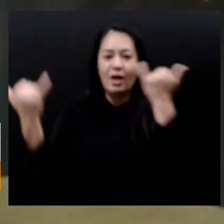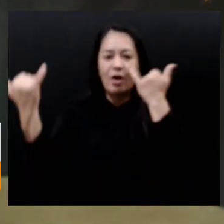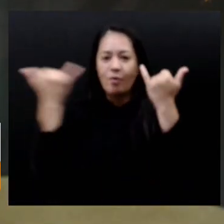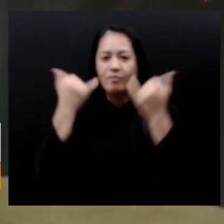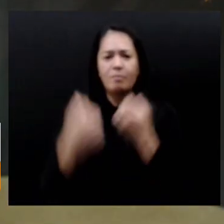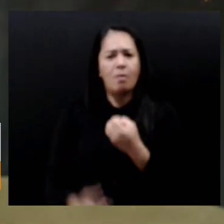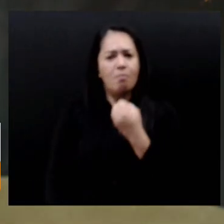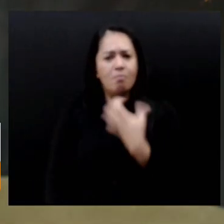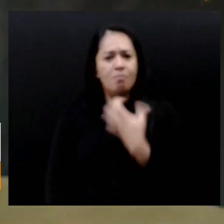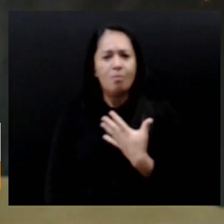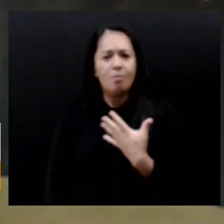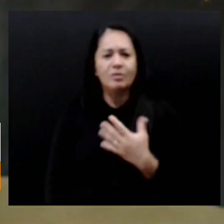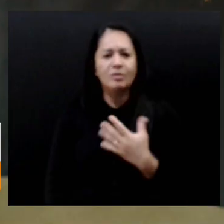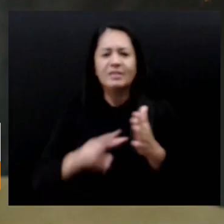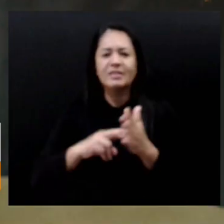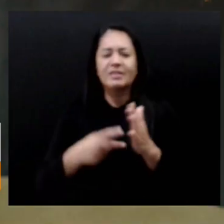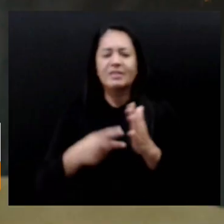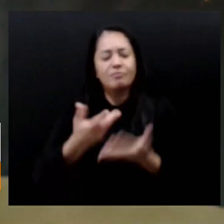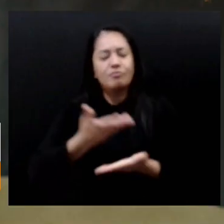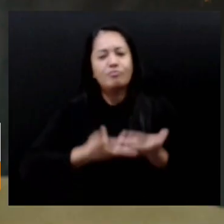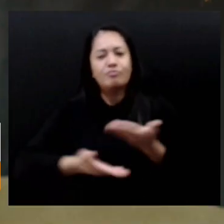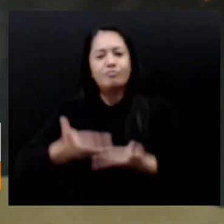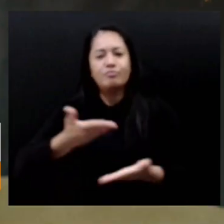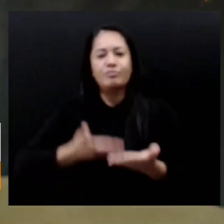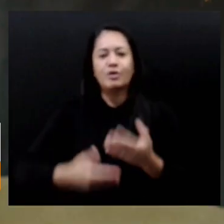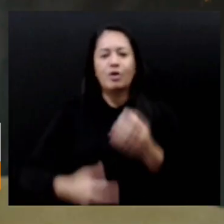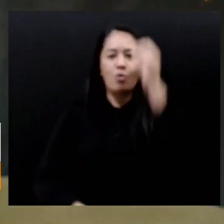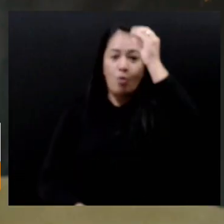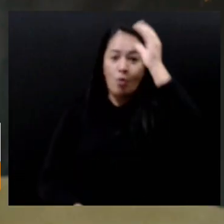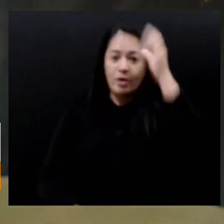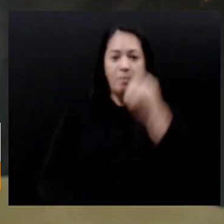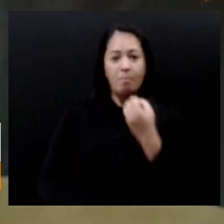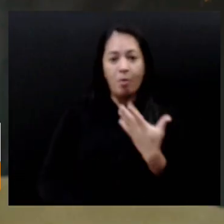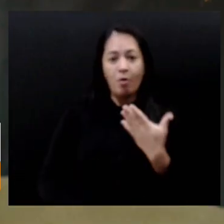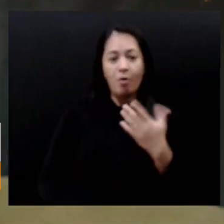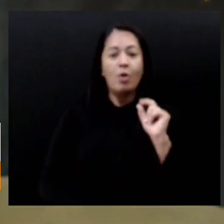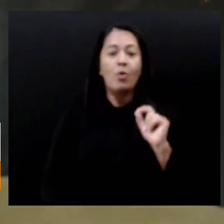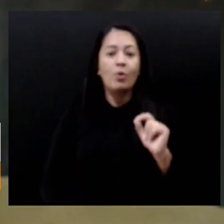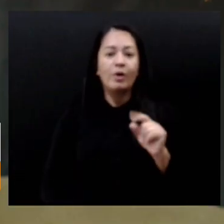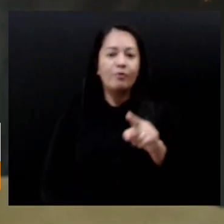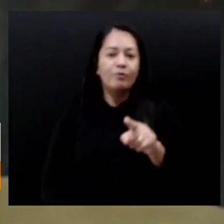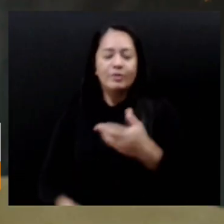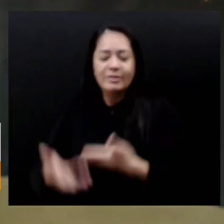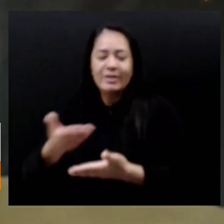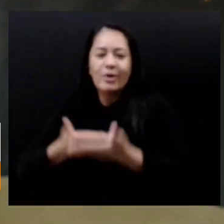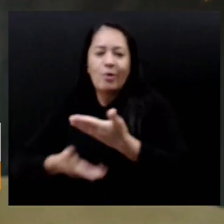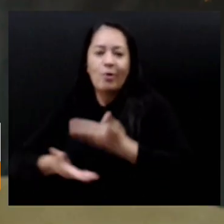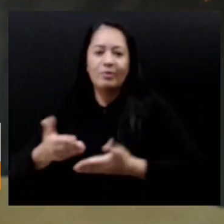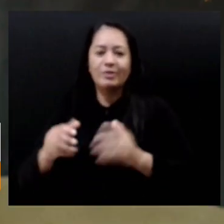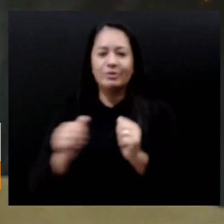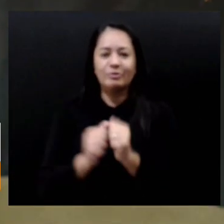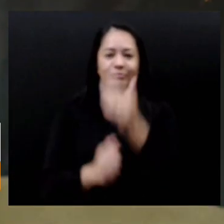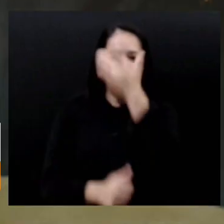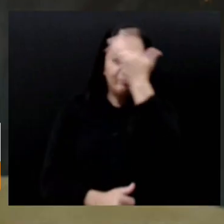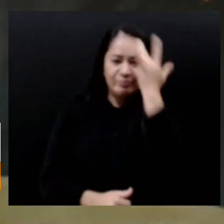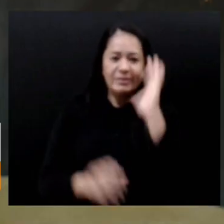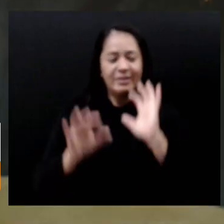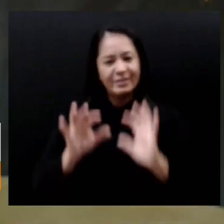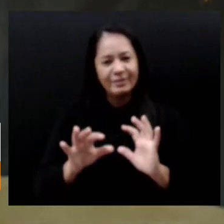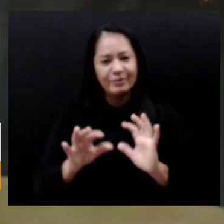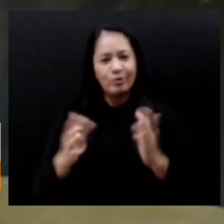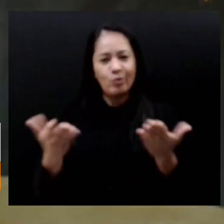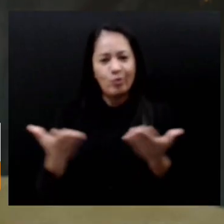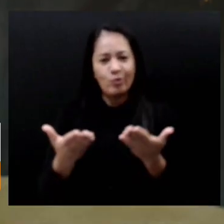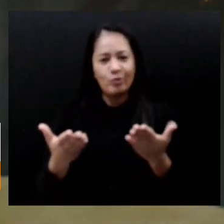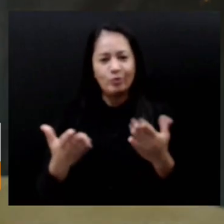informação compartilhada. Conhecimento bom é aquele que você compartilha com as pessoas. E isso que fez o nosso advogado